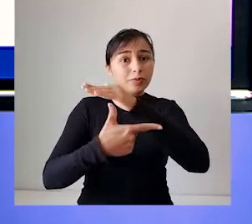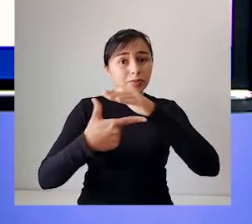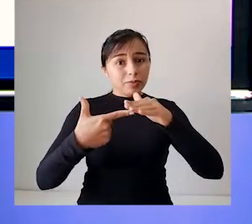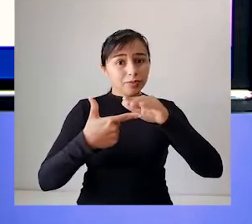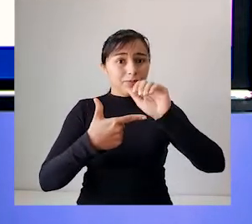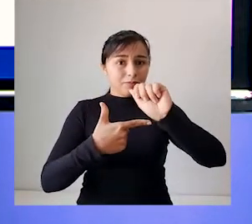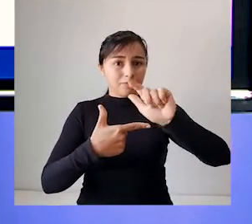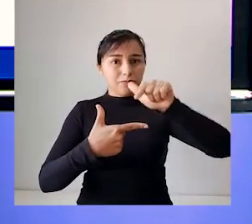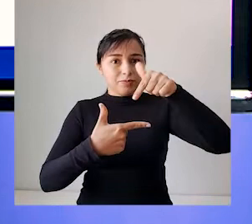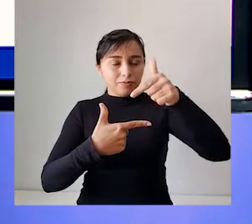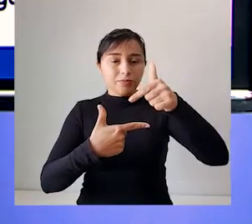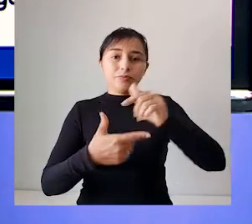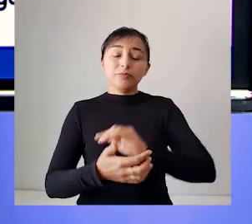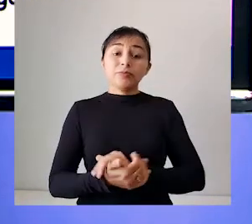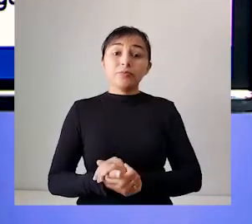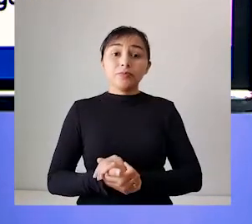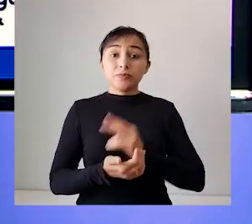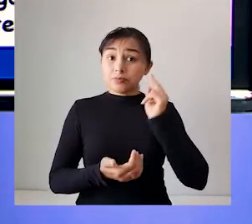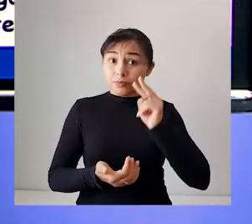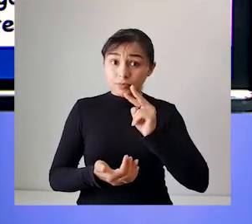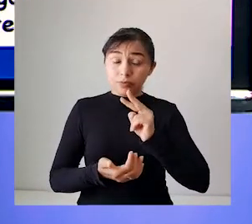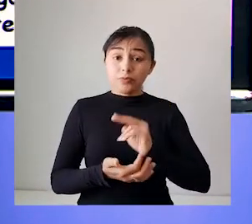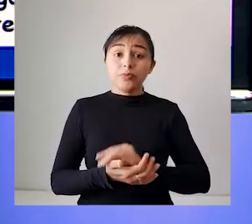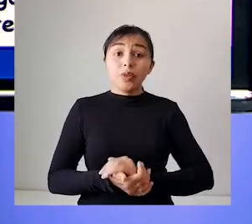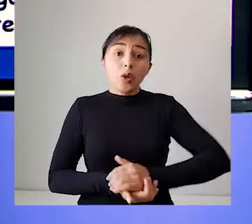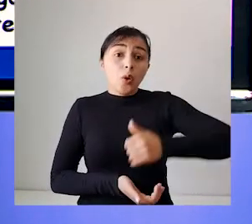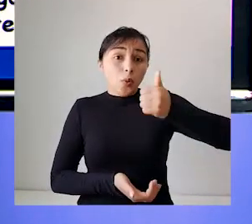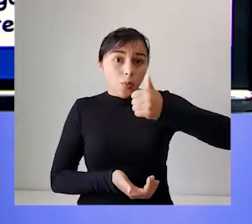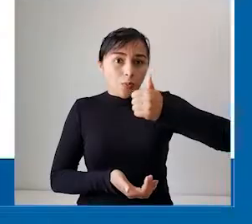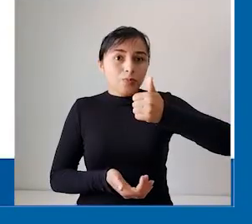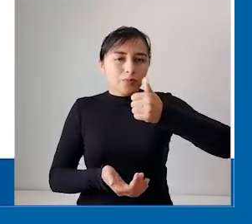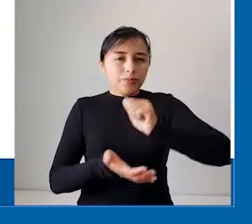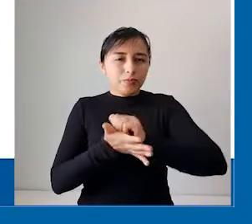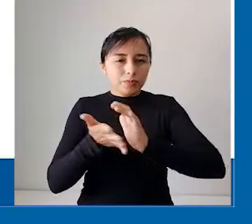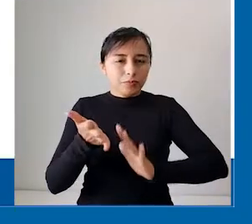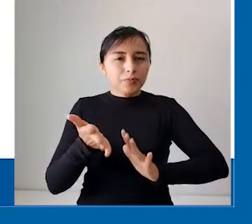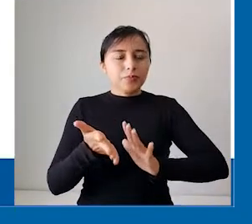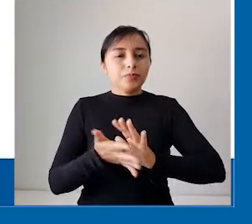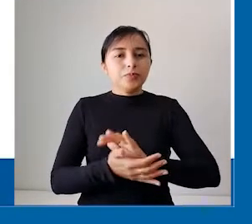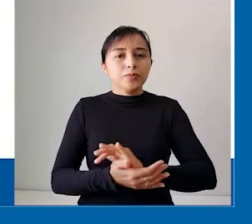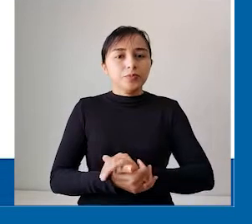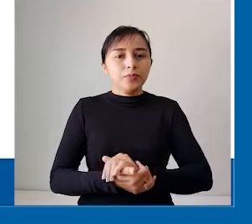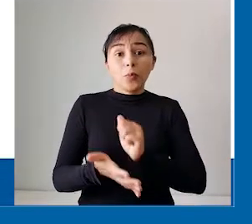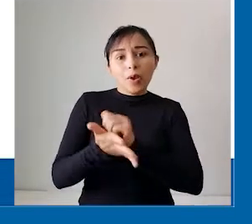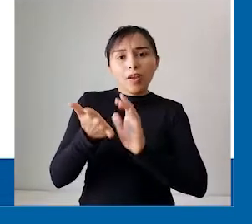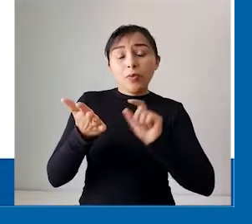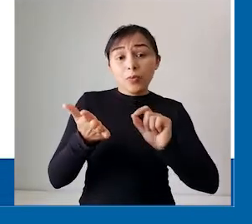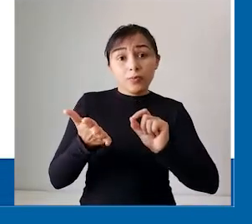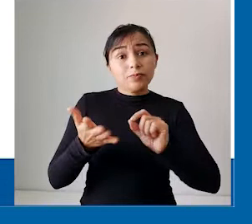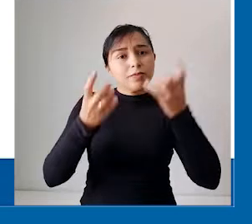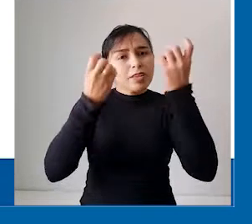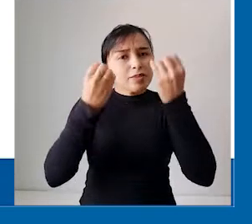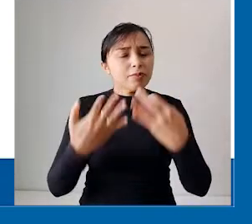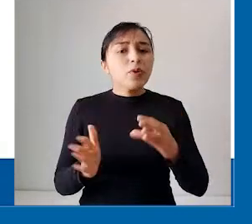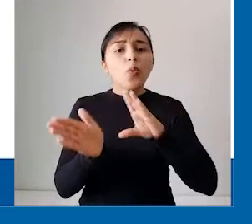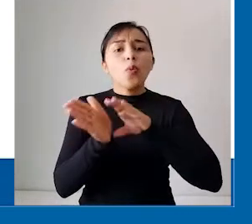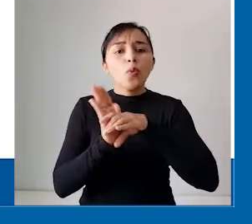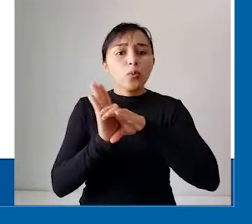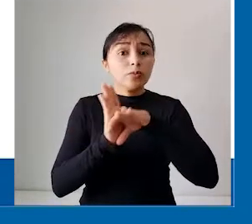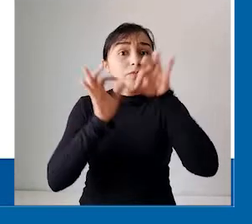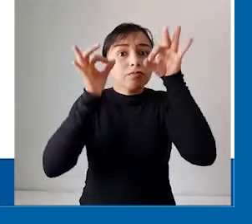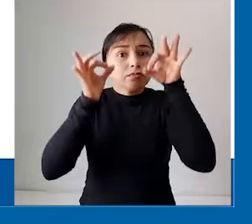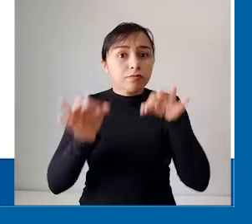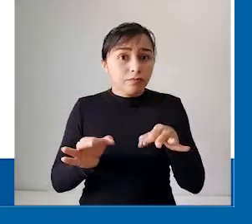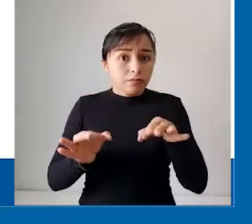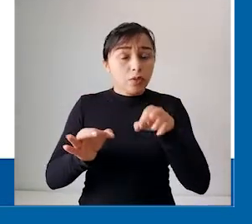hipotenusa. Olha só, como vimos, este primeiro exercício pede nada mais que o enunciado do Teorema de Pitágoras, que